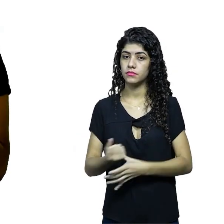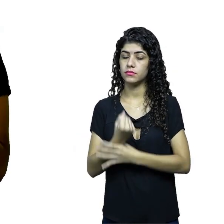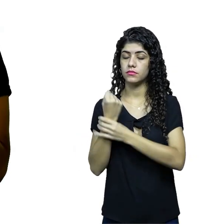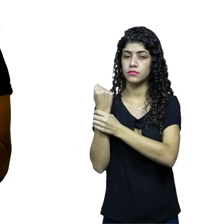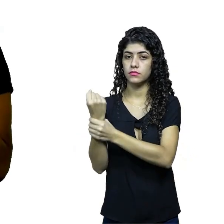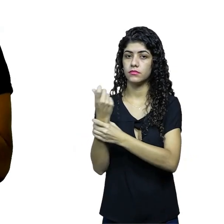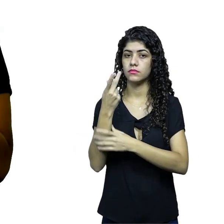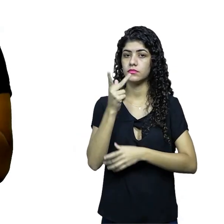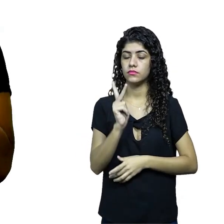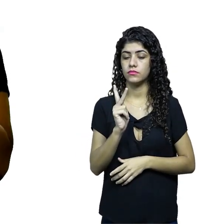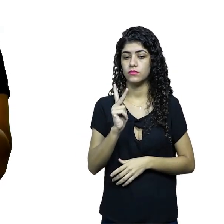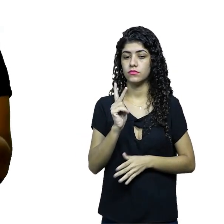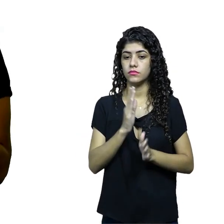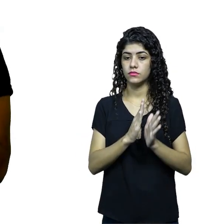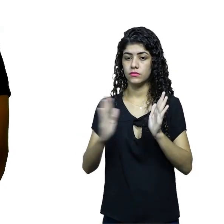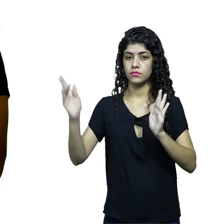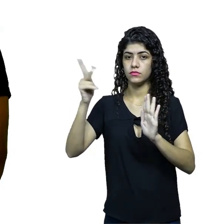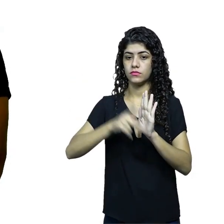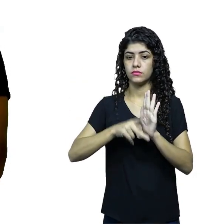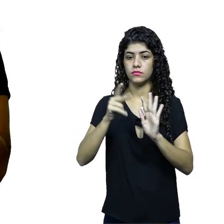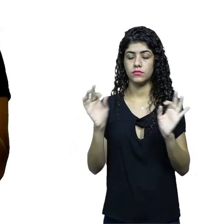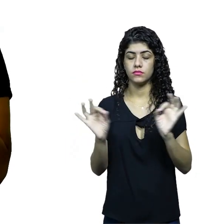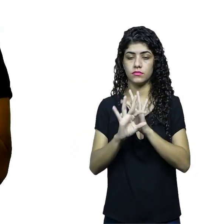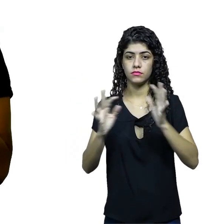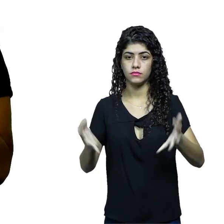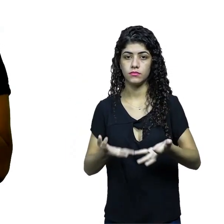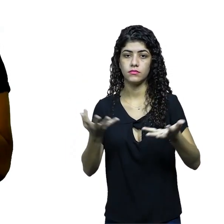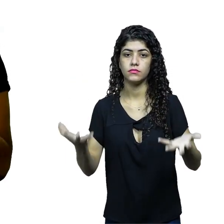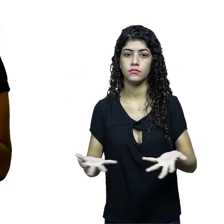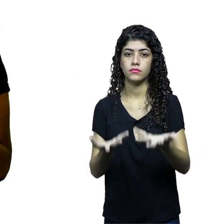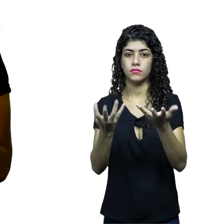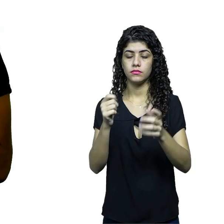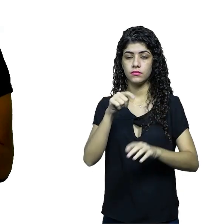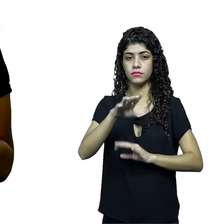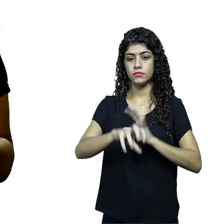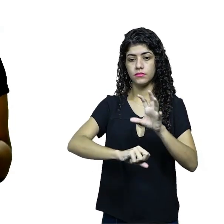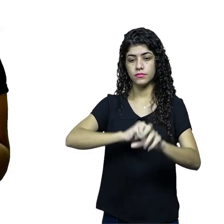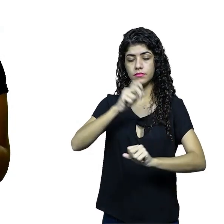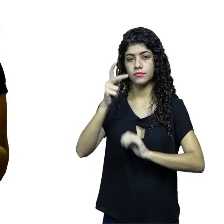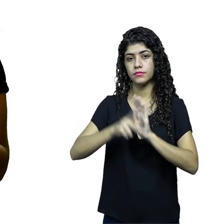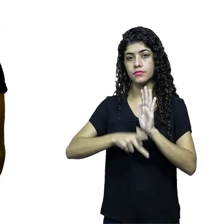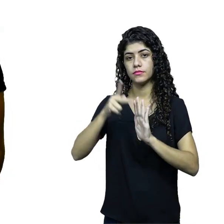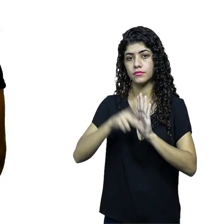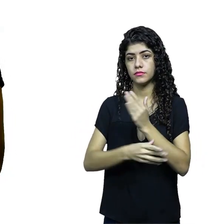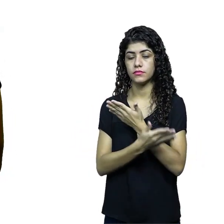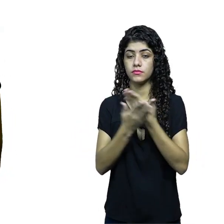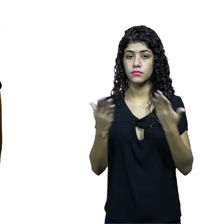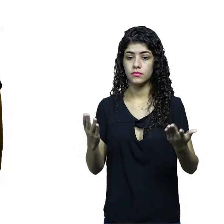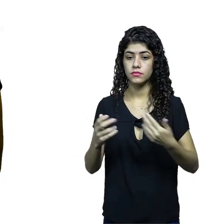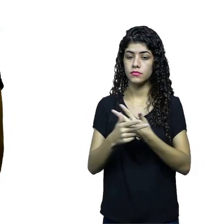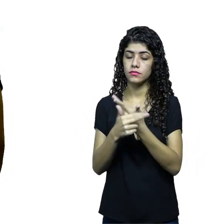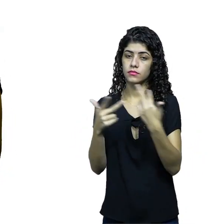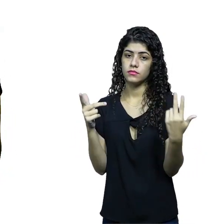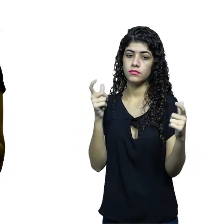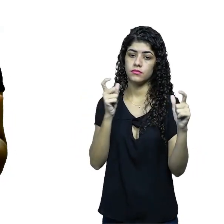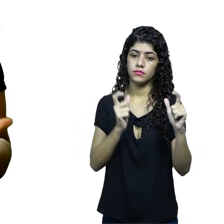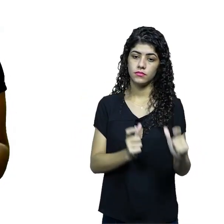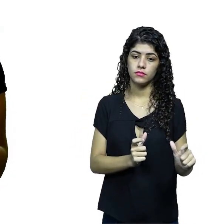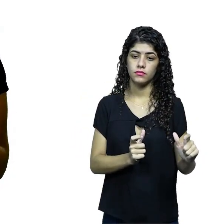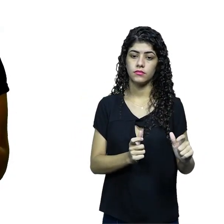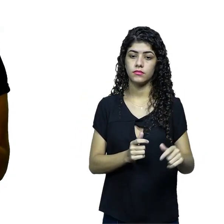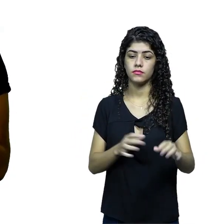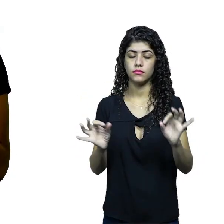da sua autoria. Então, nesse final, a gente deixa para vocês o incentivo de buscar propor o projeto de vocês em